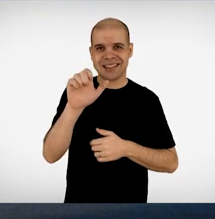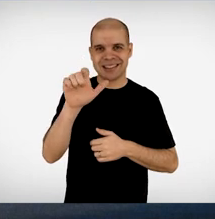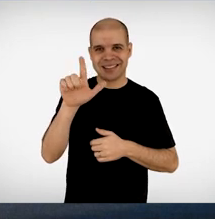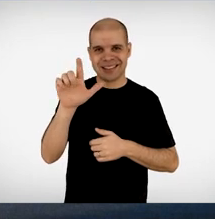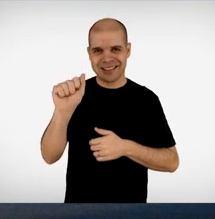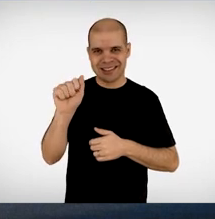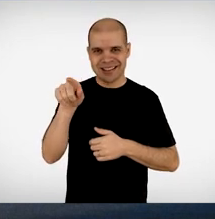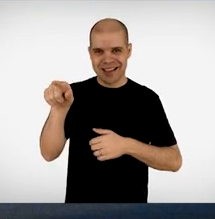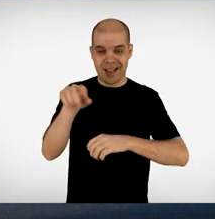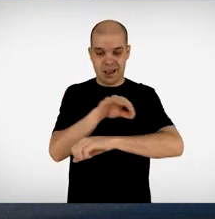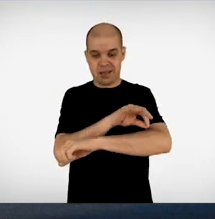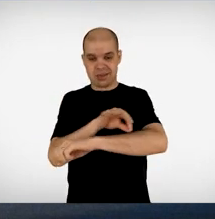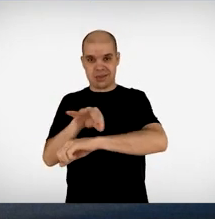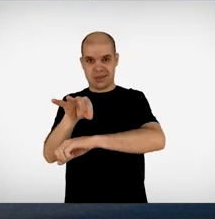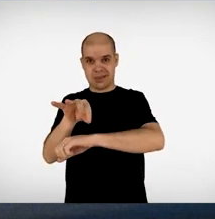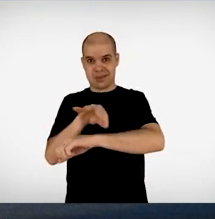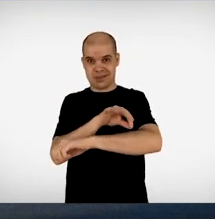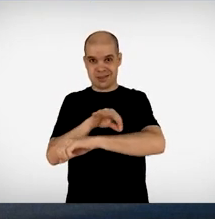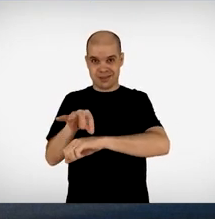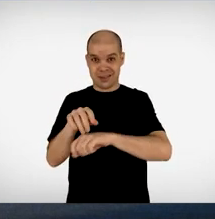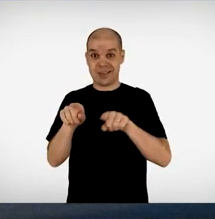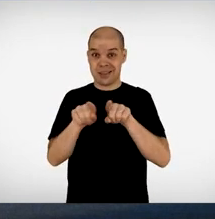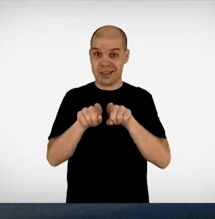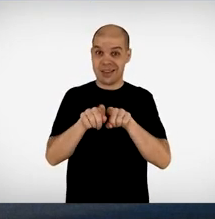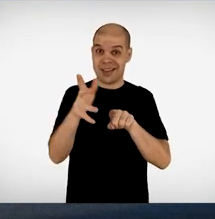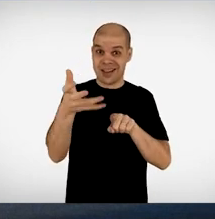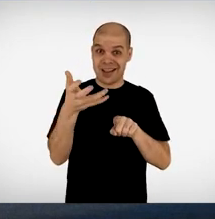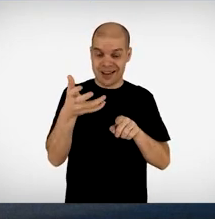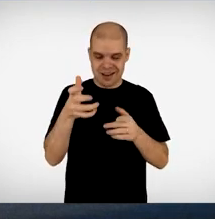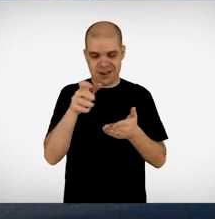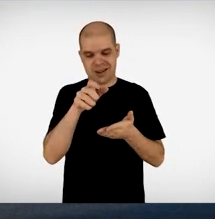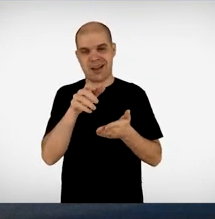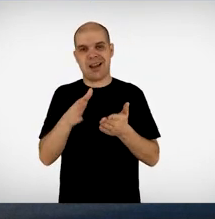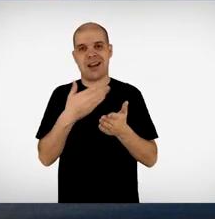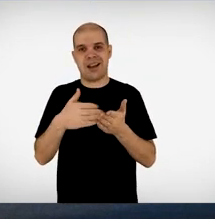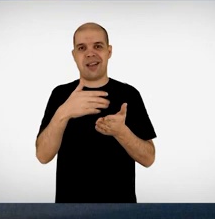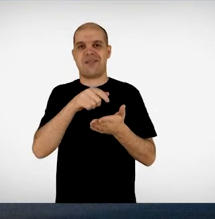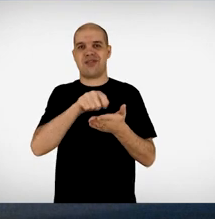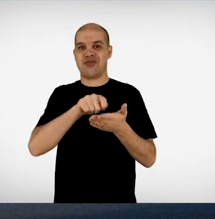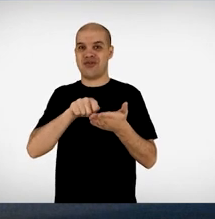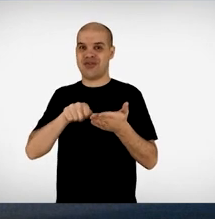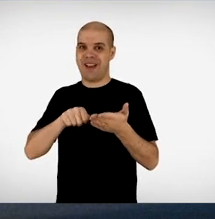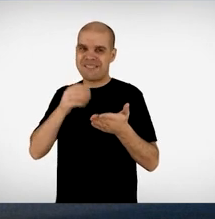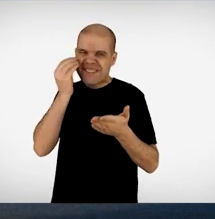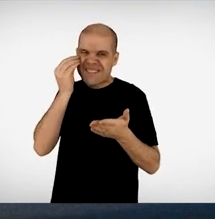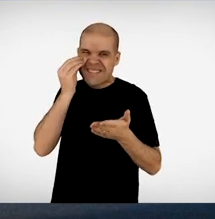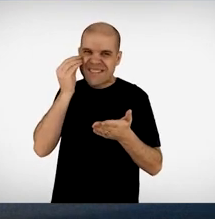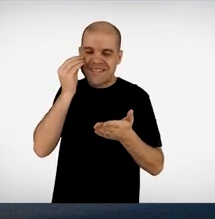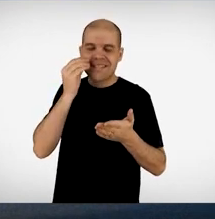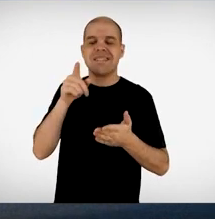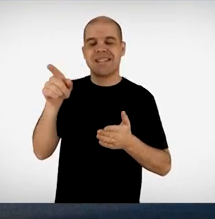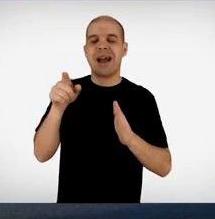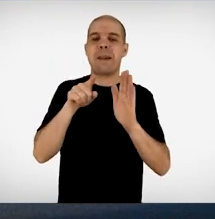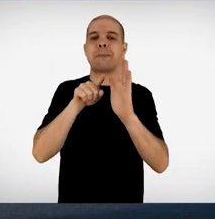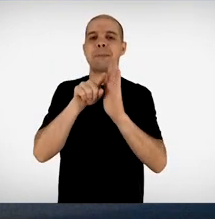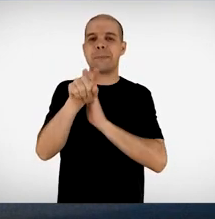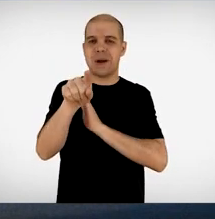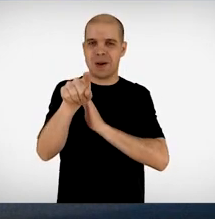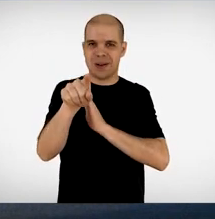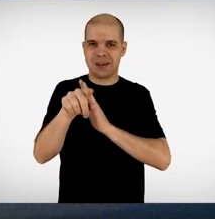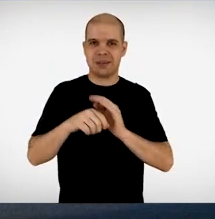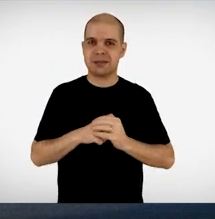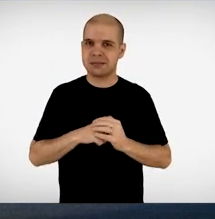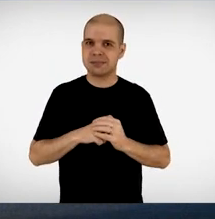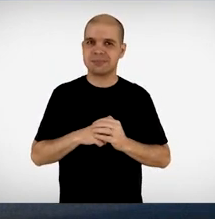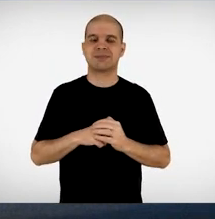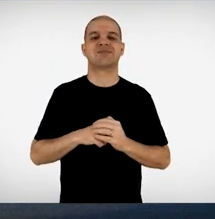arquiteta, escritora, tentando ser, mas enfim. Eu tenho uma pergunta que é meio oposta à pergunta da Tati, e acho que assim, eu